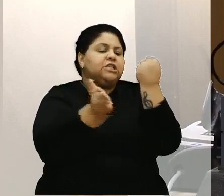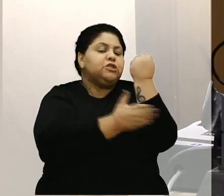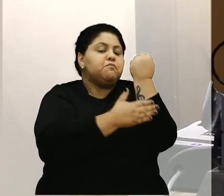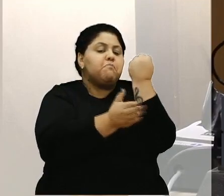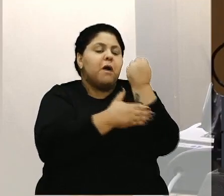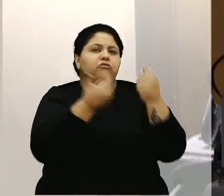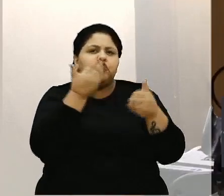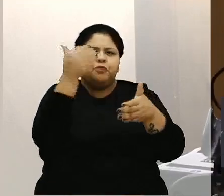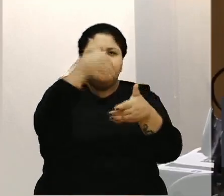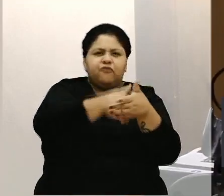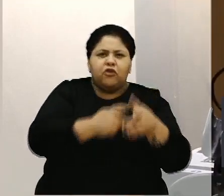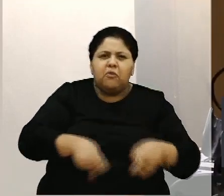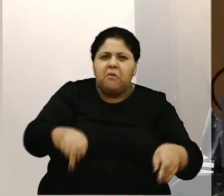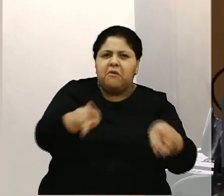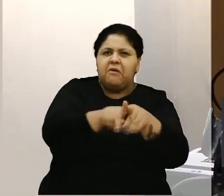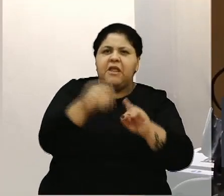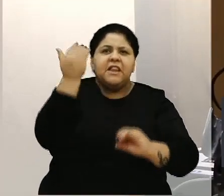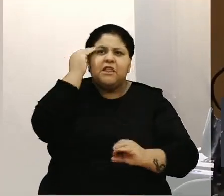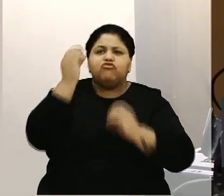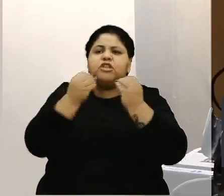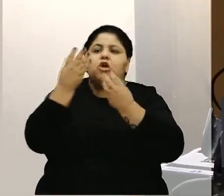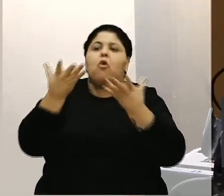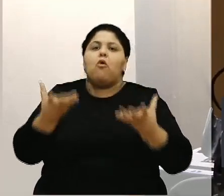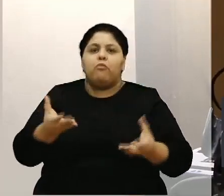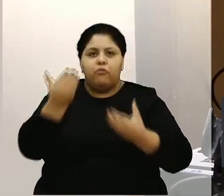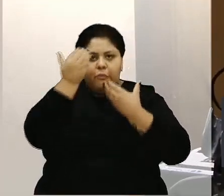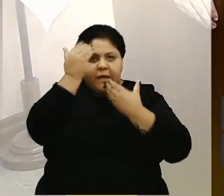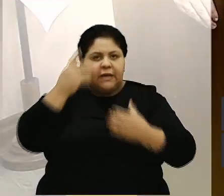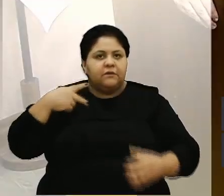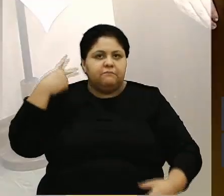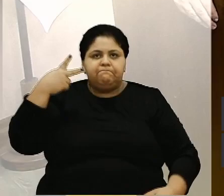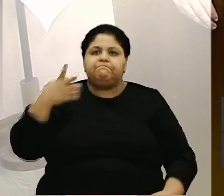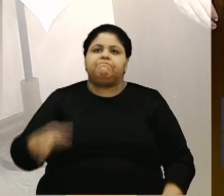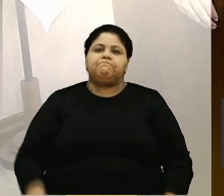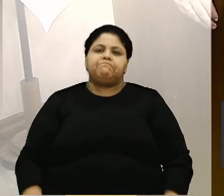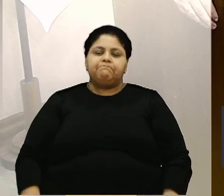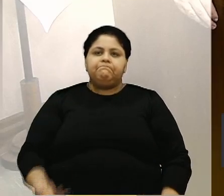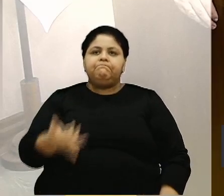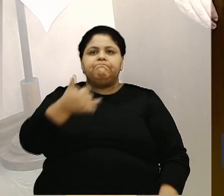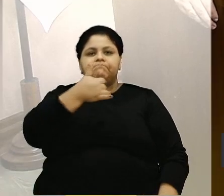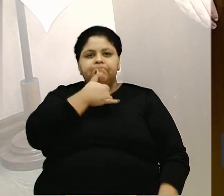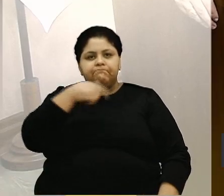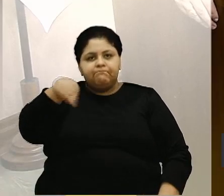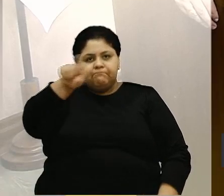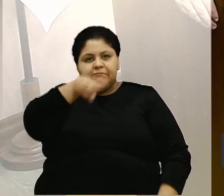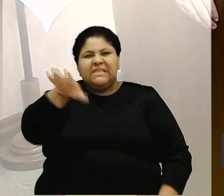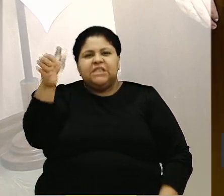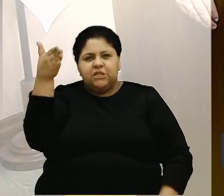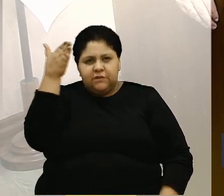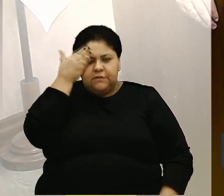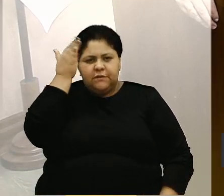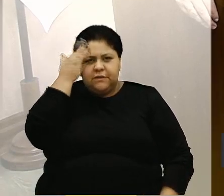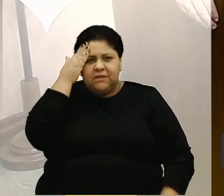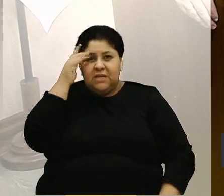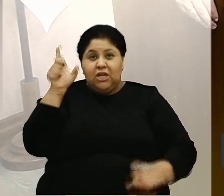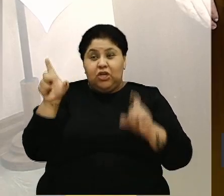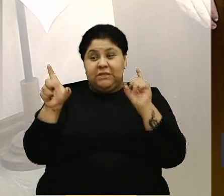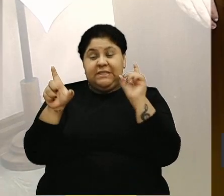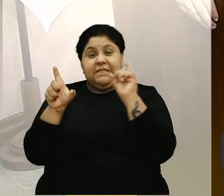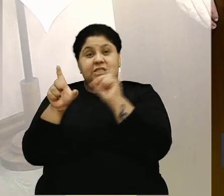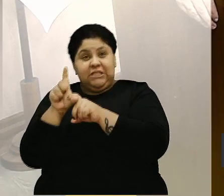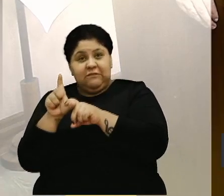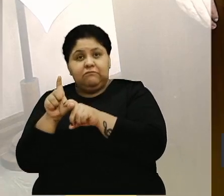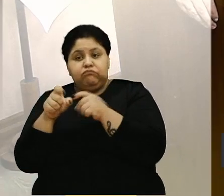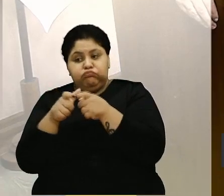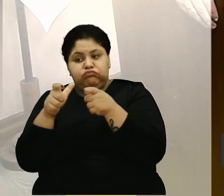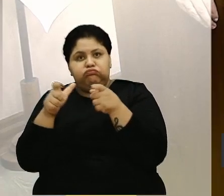voto para a população. Não sei com que cara. Obrigado, vereador. Infelizmente, a gente sabe que a nossa dívida ela vai